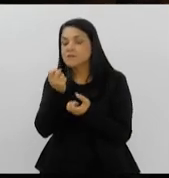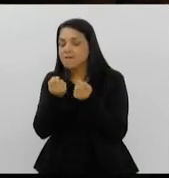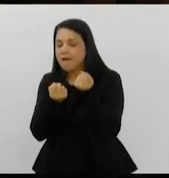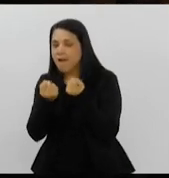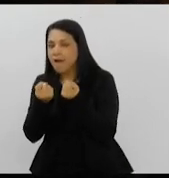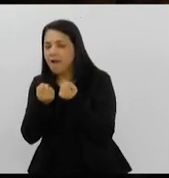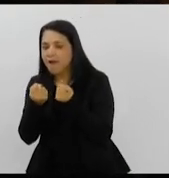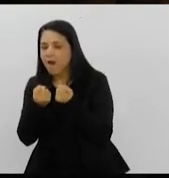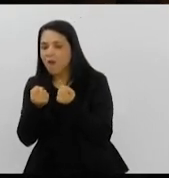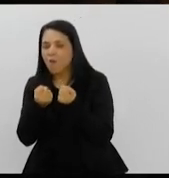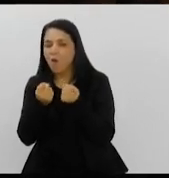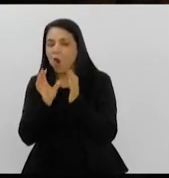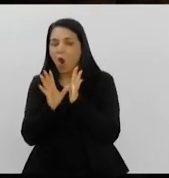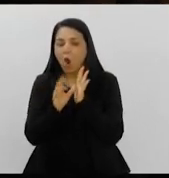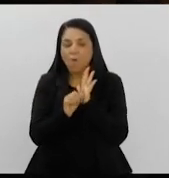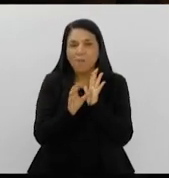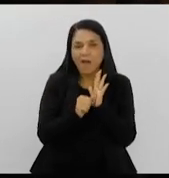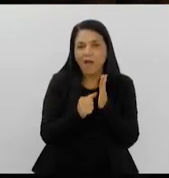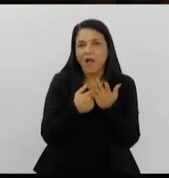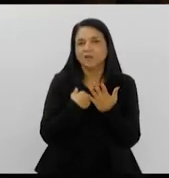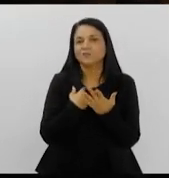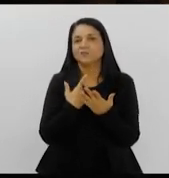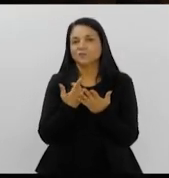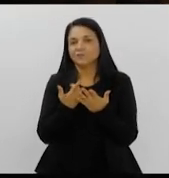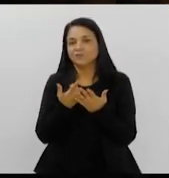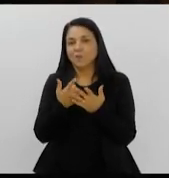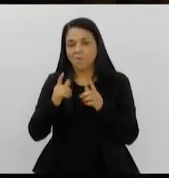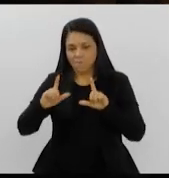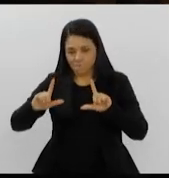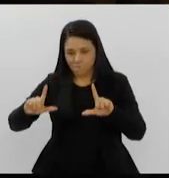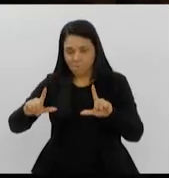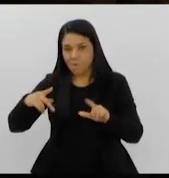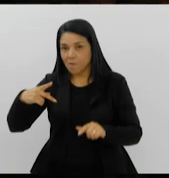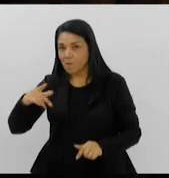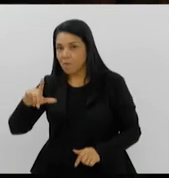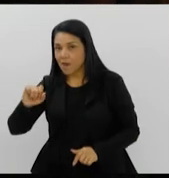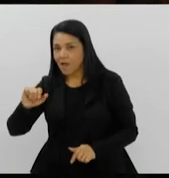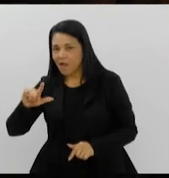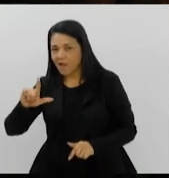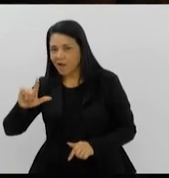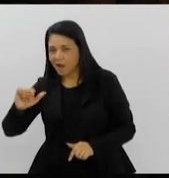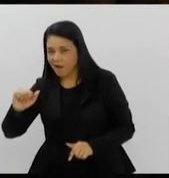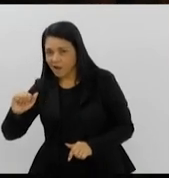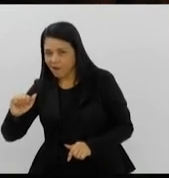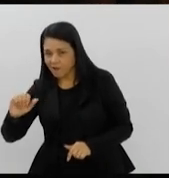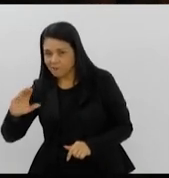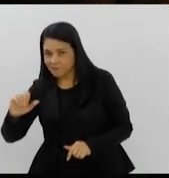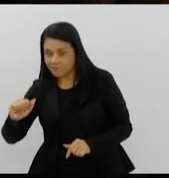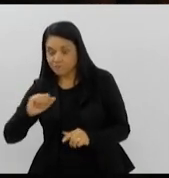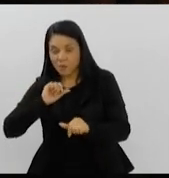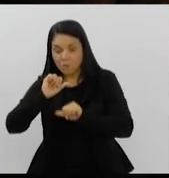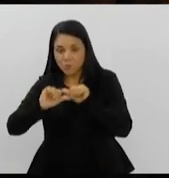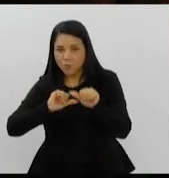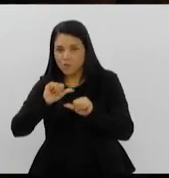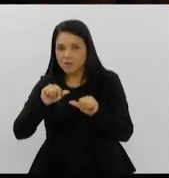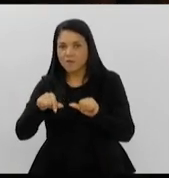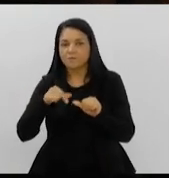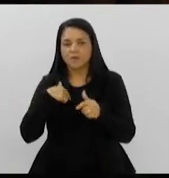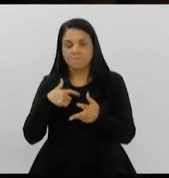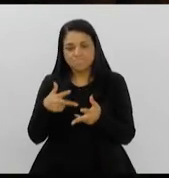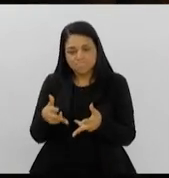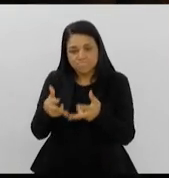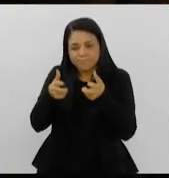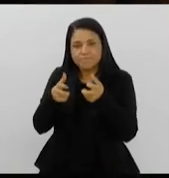esteja dado como roubado, a placa esteja adulterada, para poder fortalecer e interceptar o mais